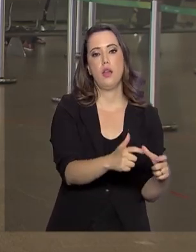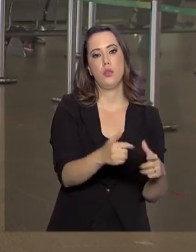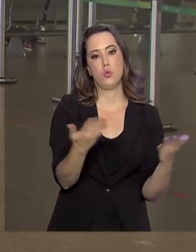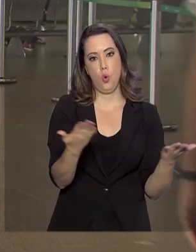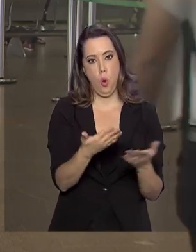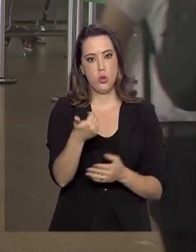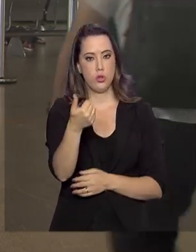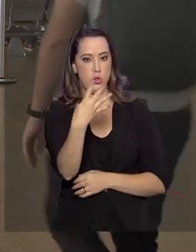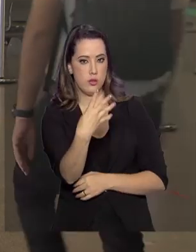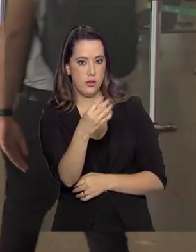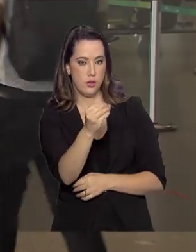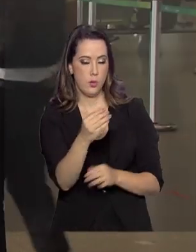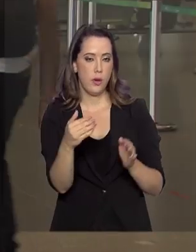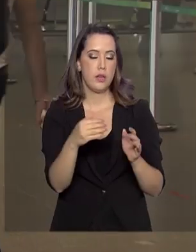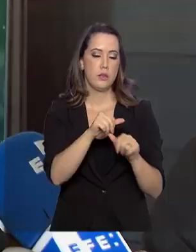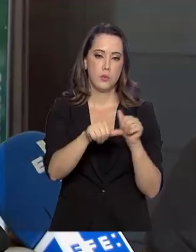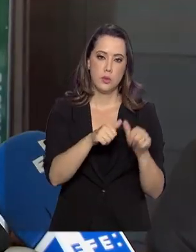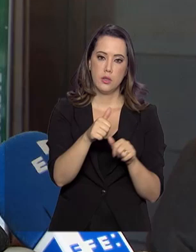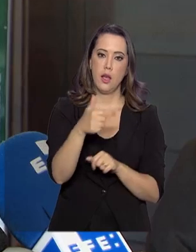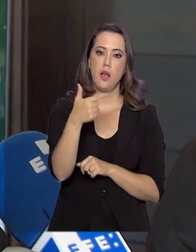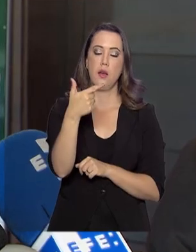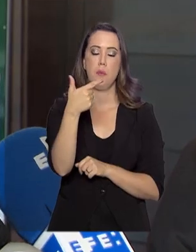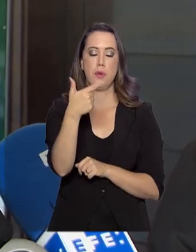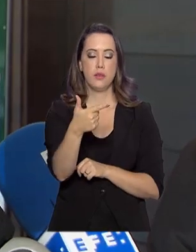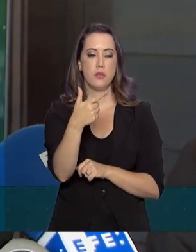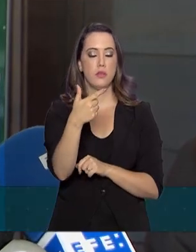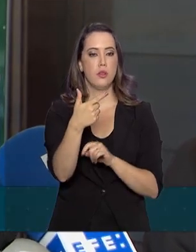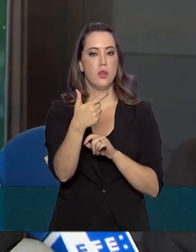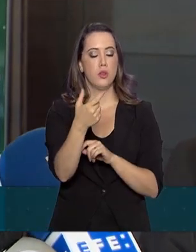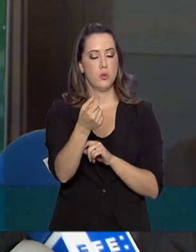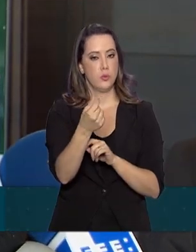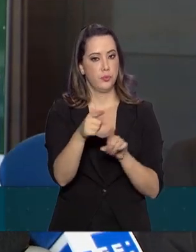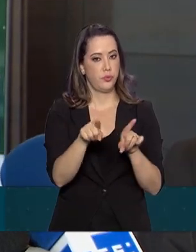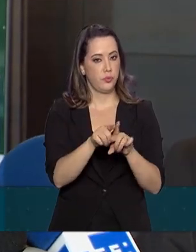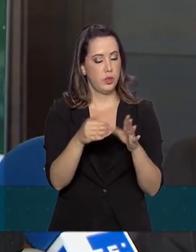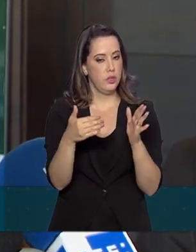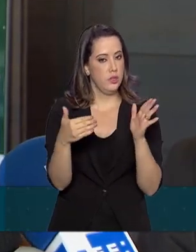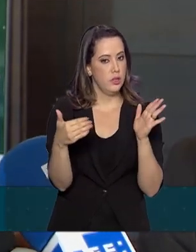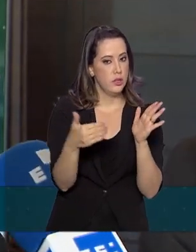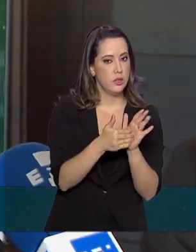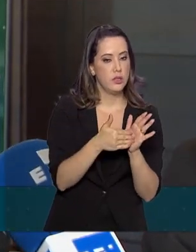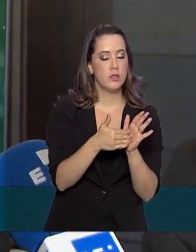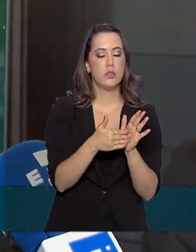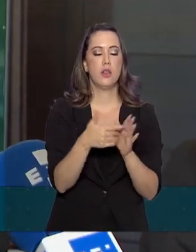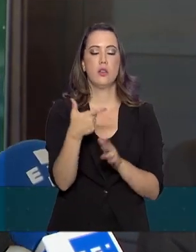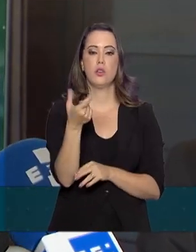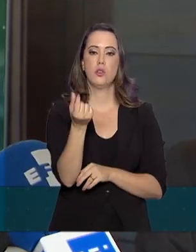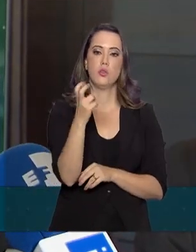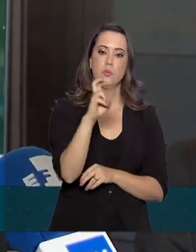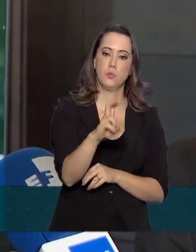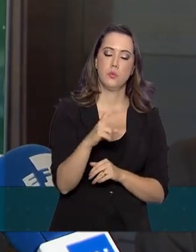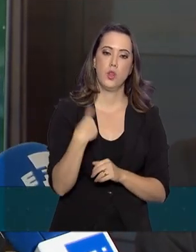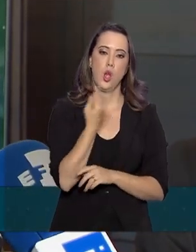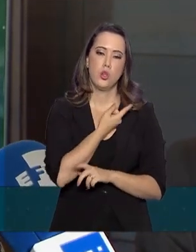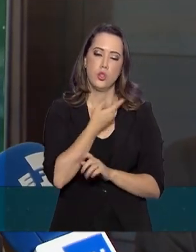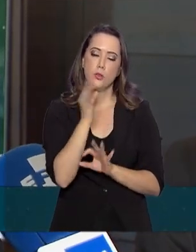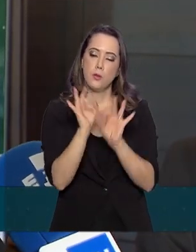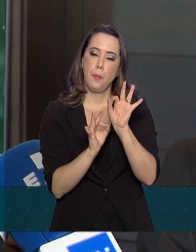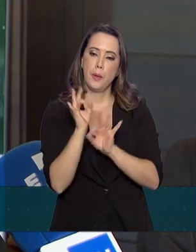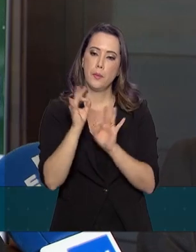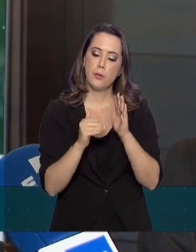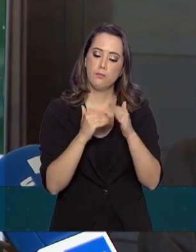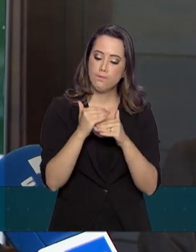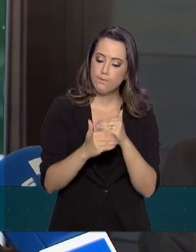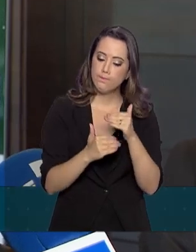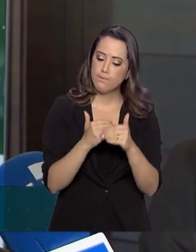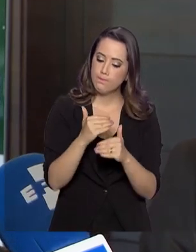turbo duato até 2025 em está construindo os alicerces com o crescimento que vai ser um crescimento sustentável de